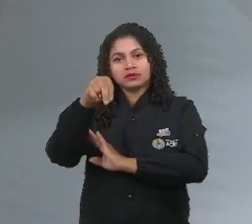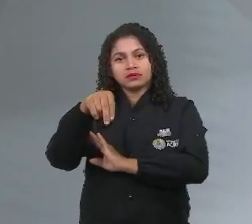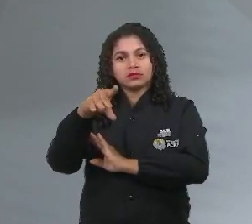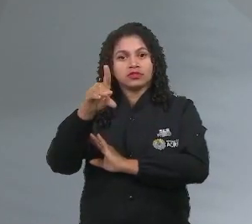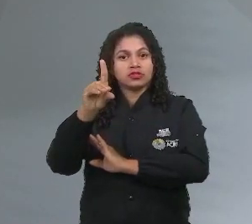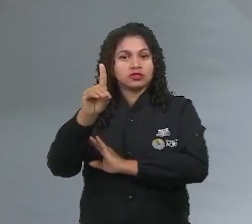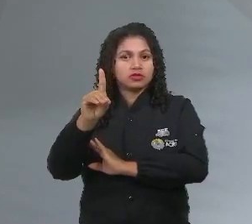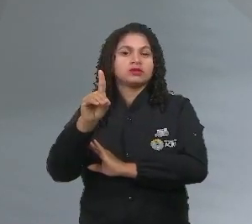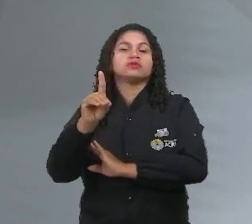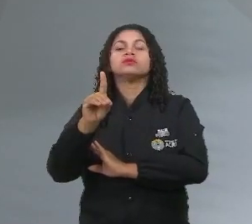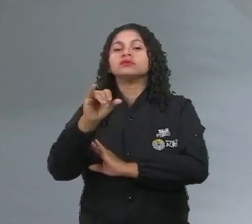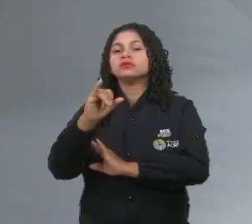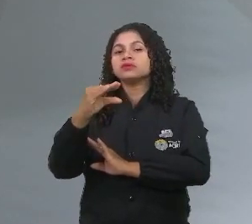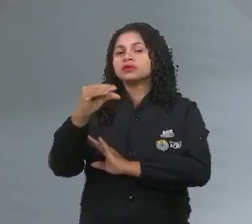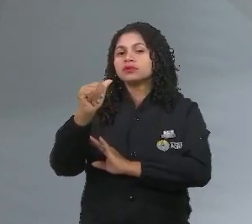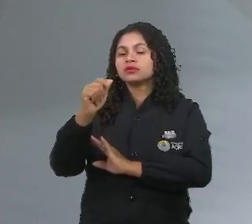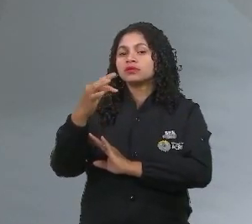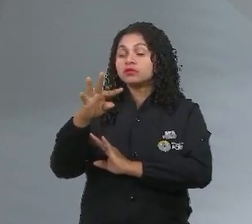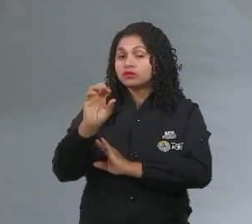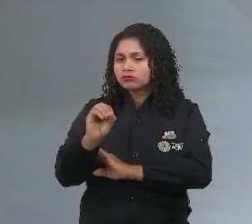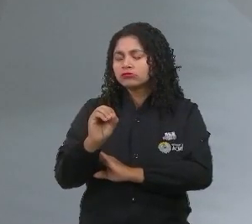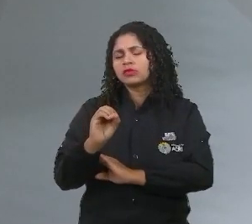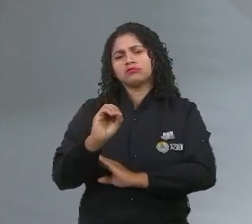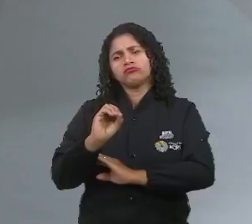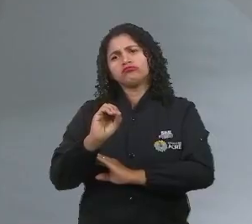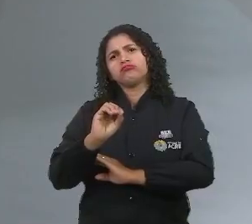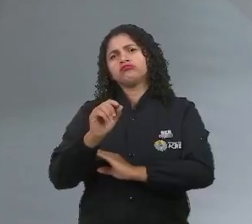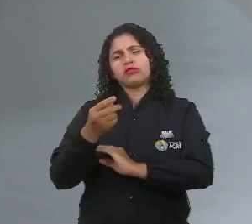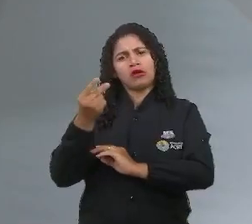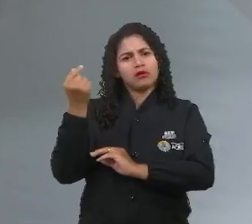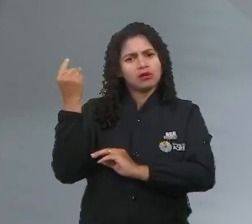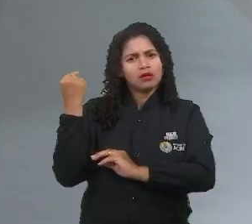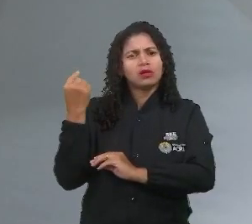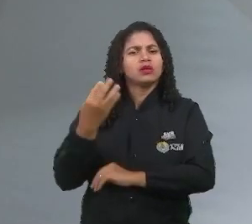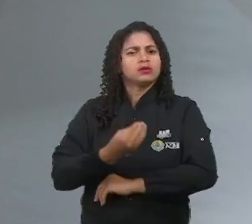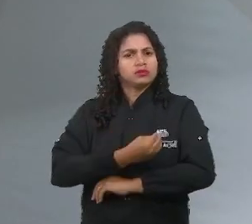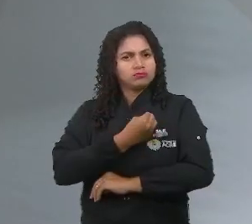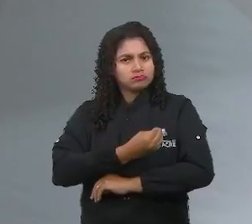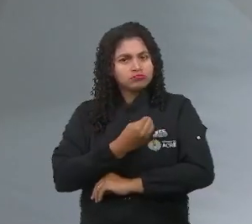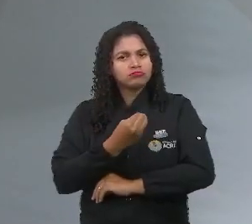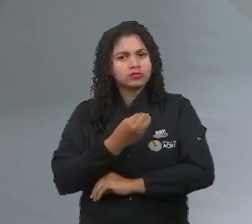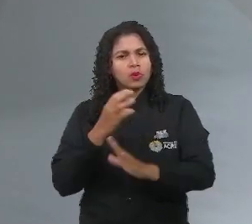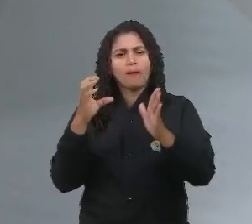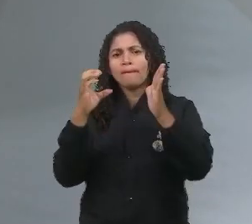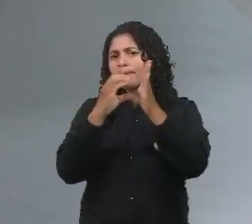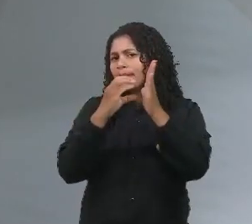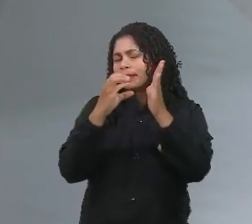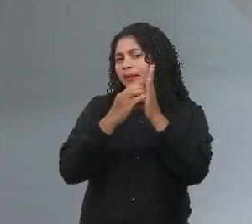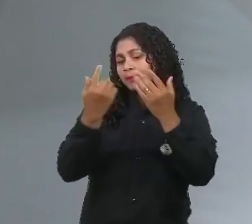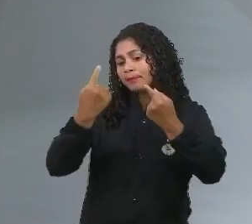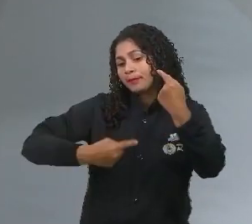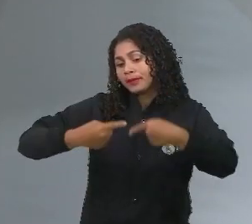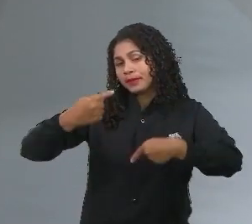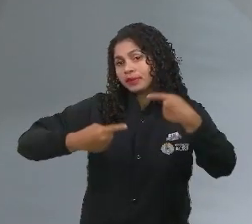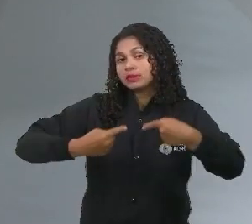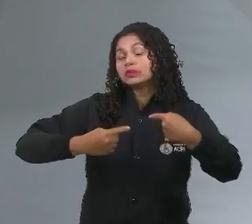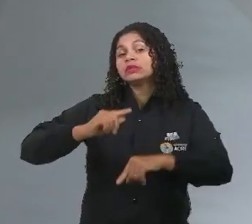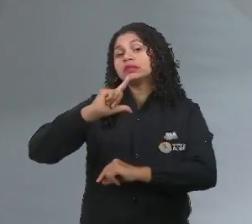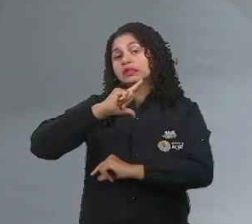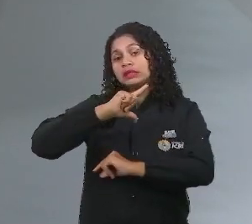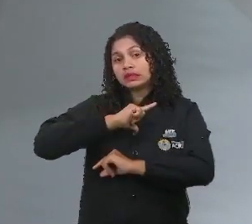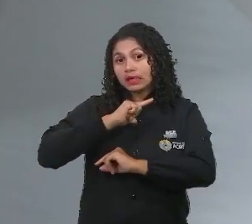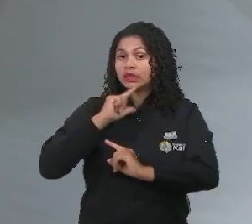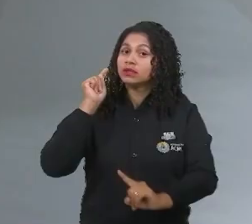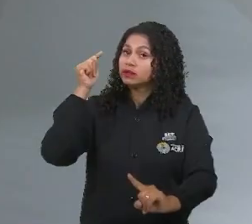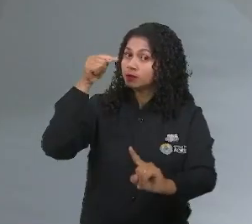digamos assim, de participação. Mas tem a sua limitação. Um partido político, ele tem a sua finalidade.